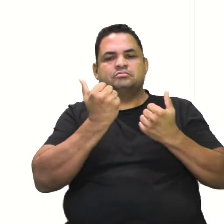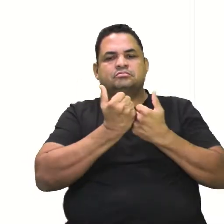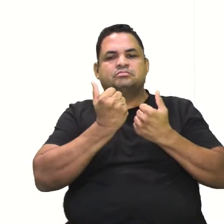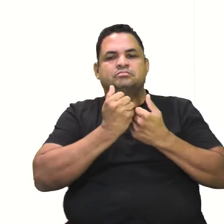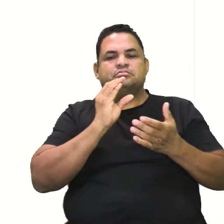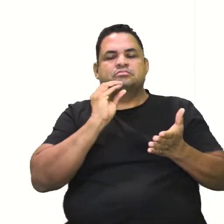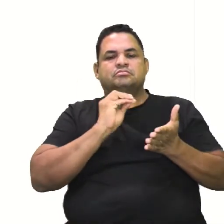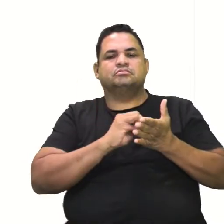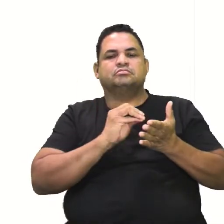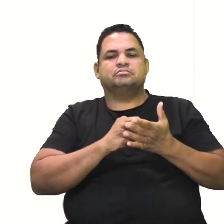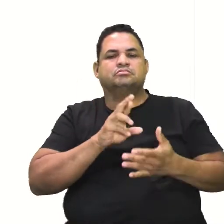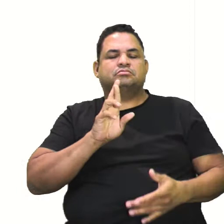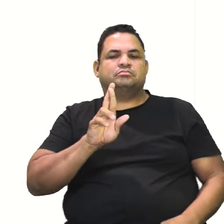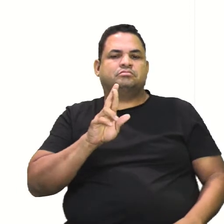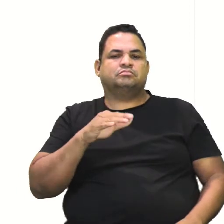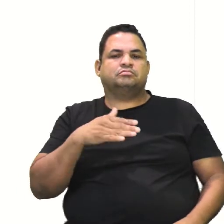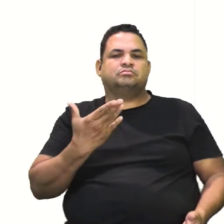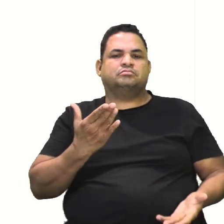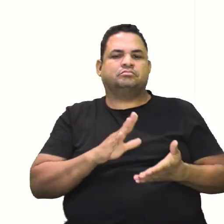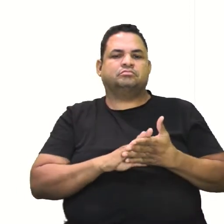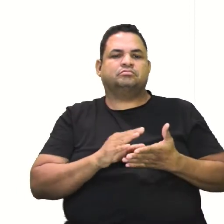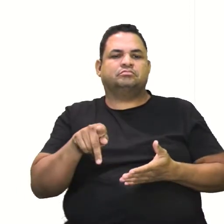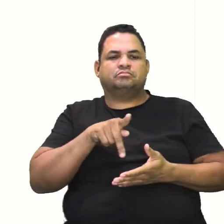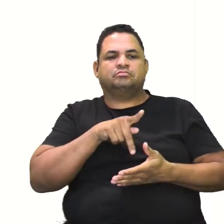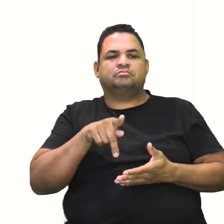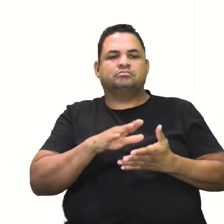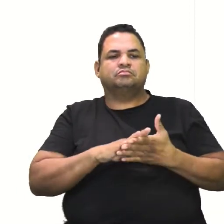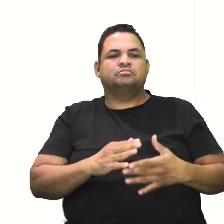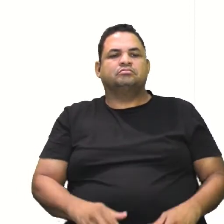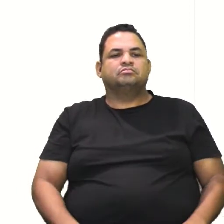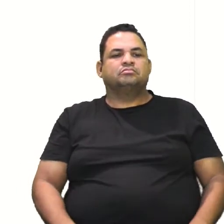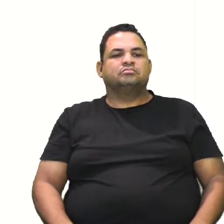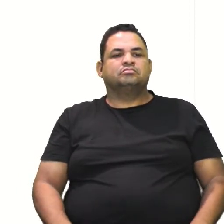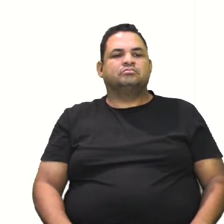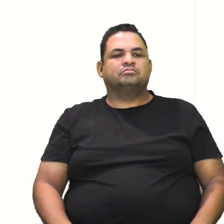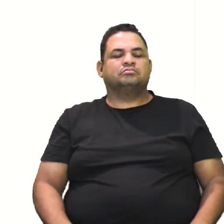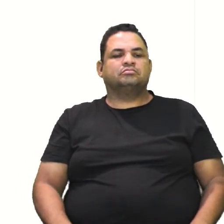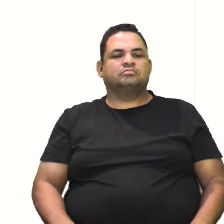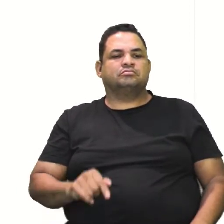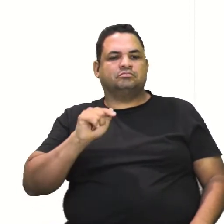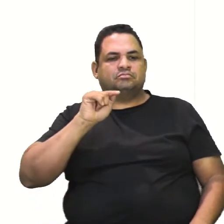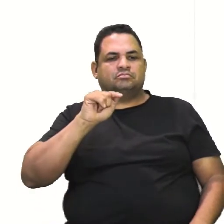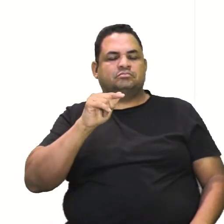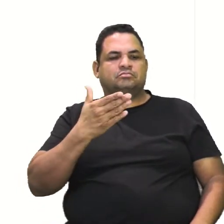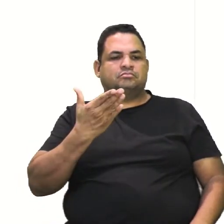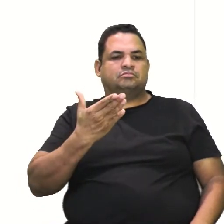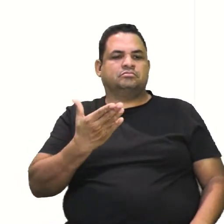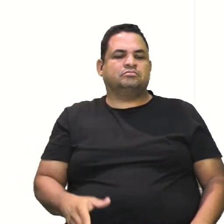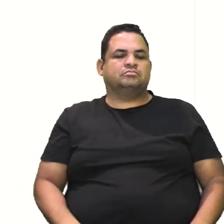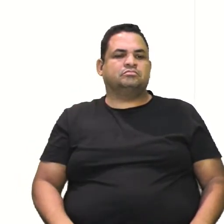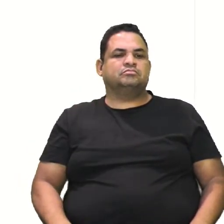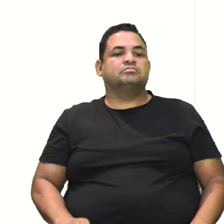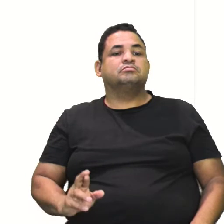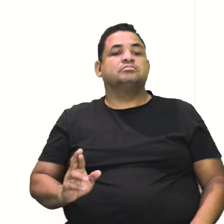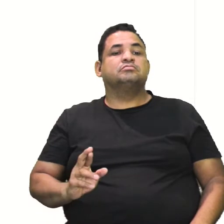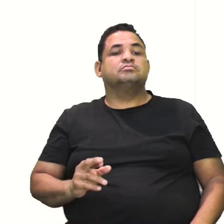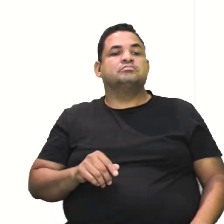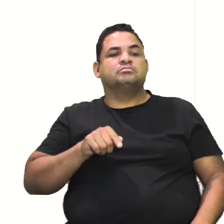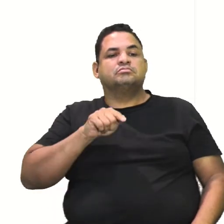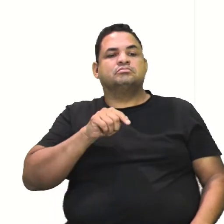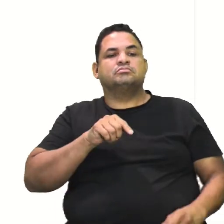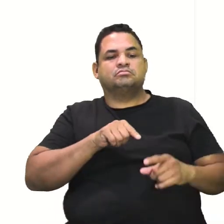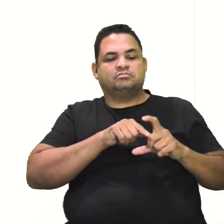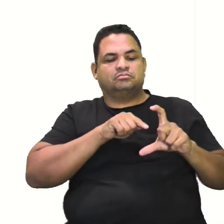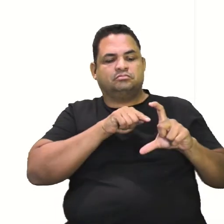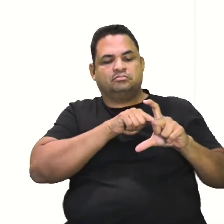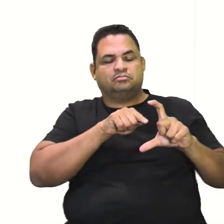está faltando O raio, né? E como o professor Maurício disse, dada a circunferência em um determinado lugar, né? Quem é que vai ser o raio?